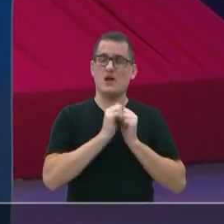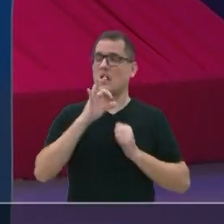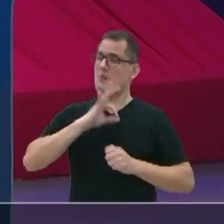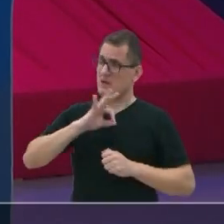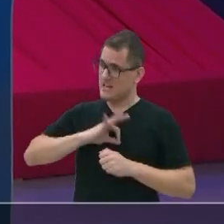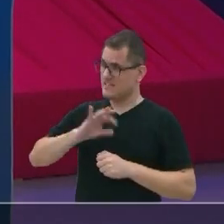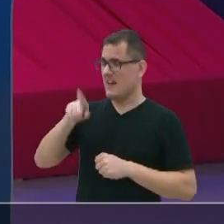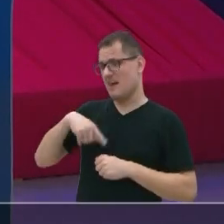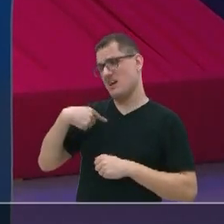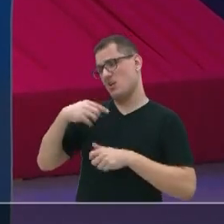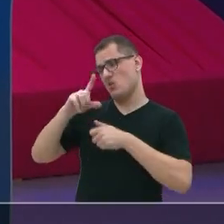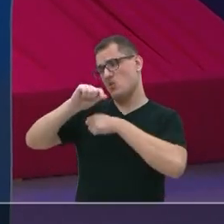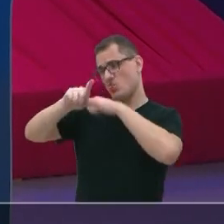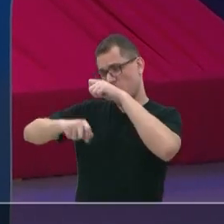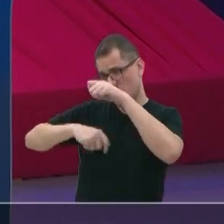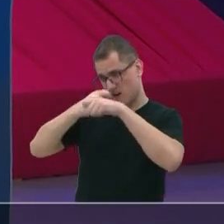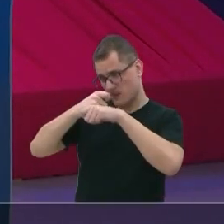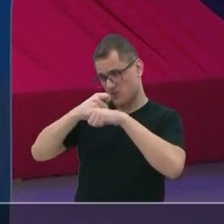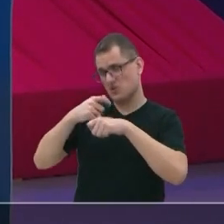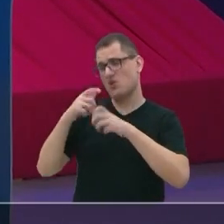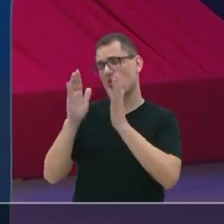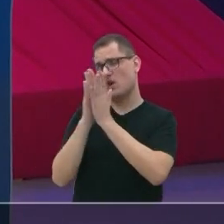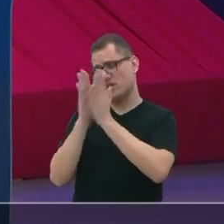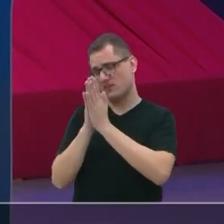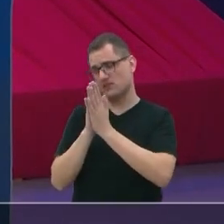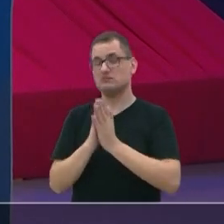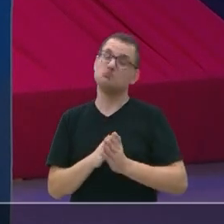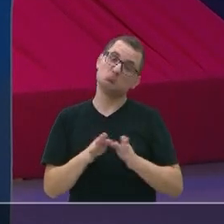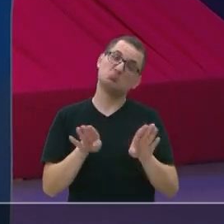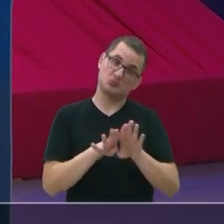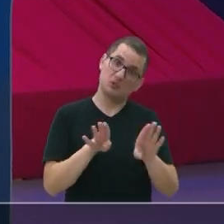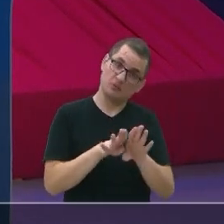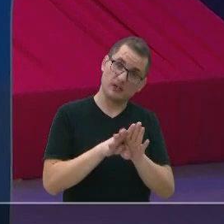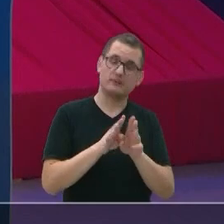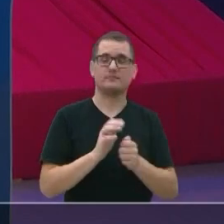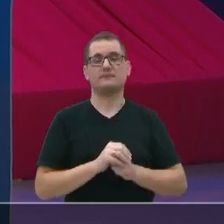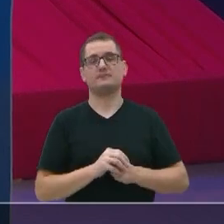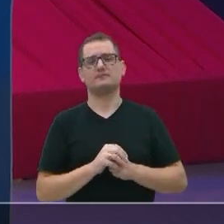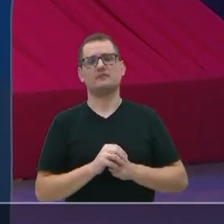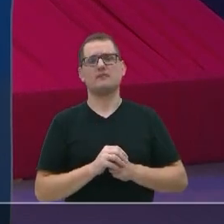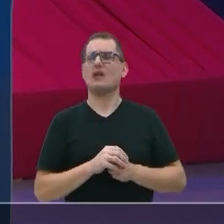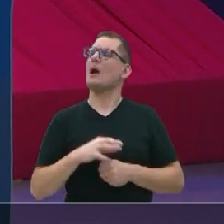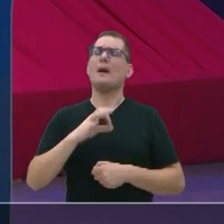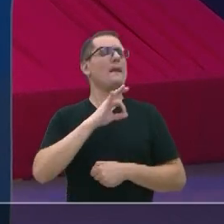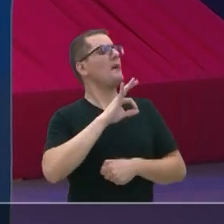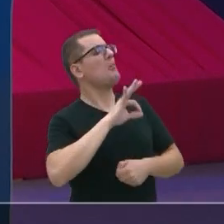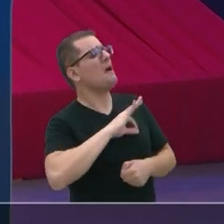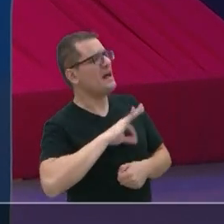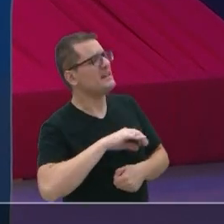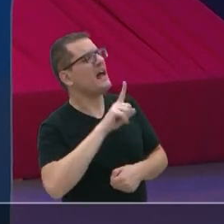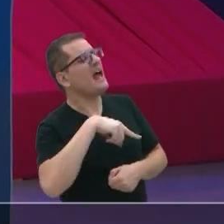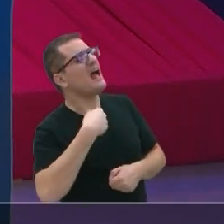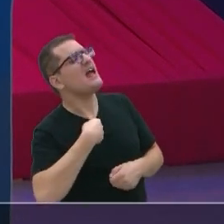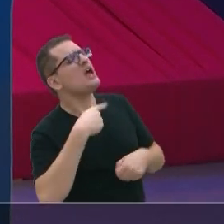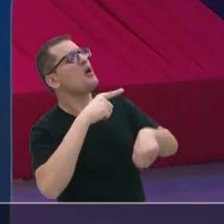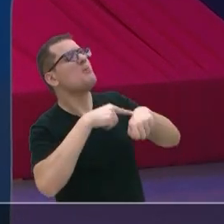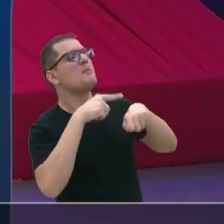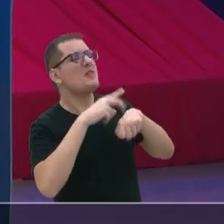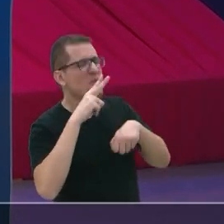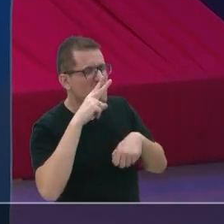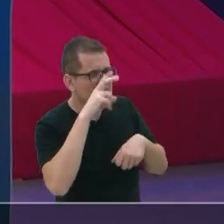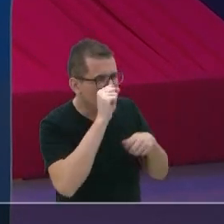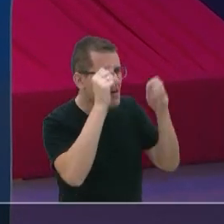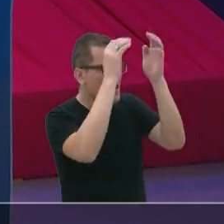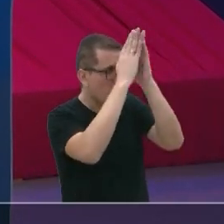também, as nossas orações? Padre, é eu fazer um momento forte de adoração